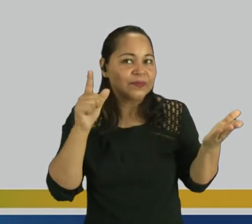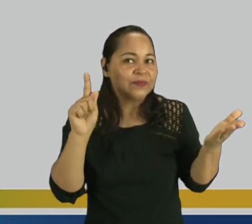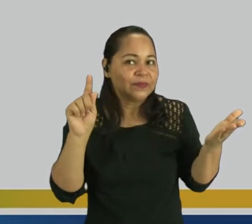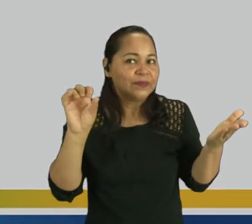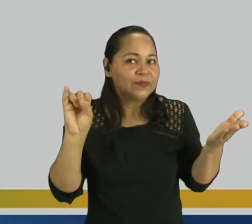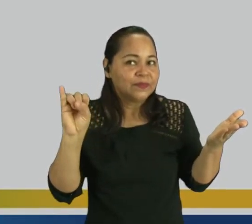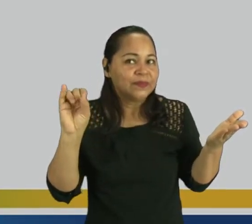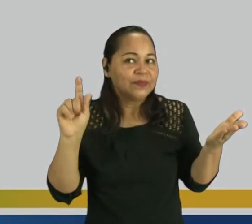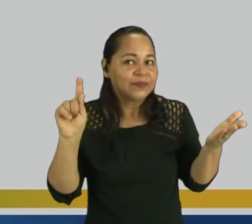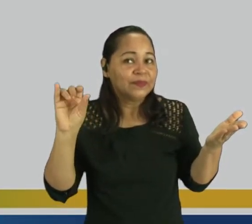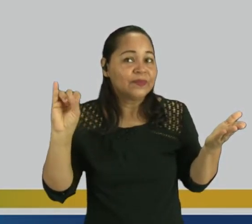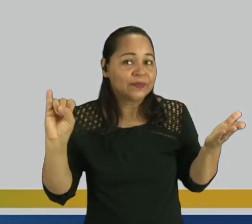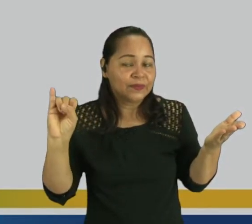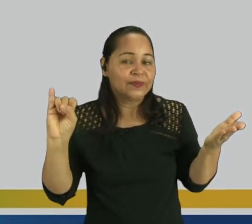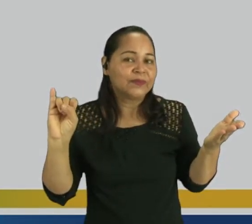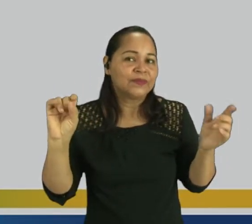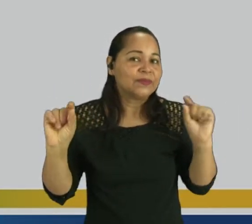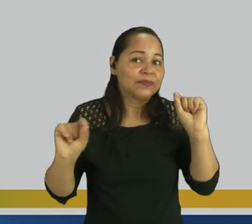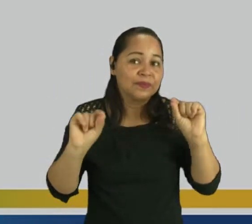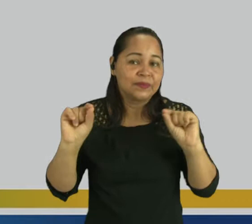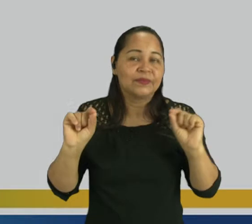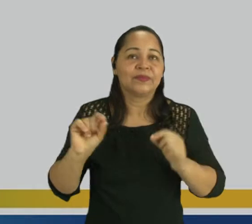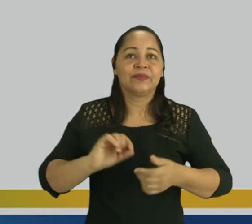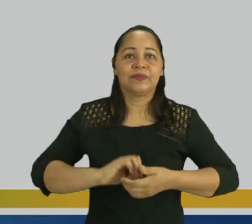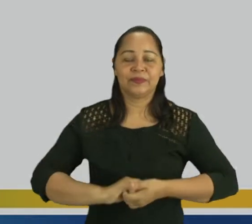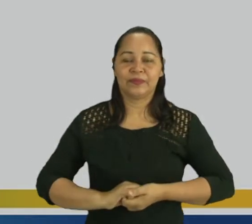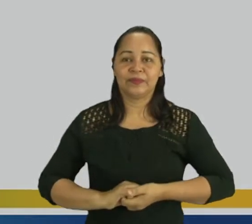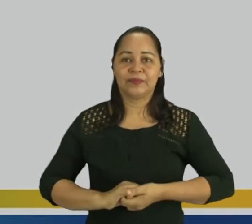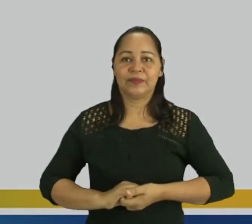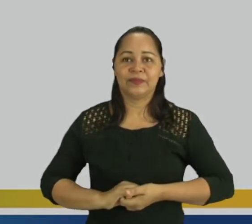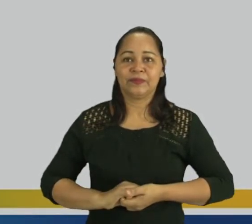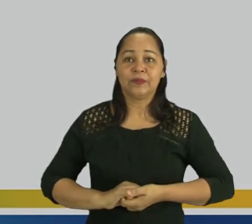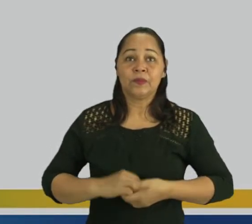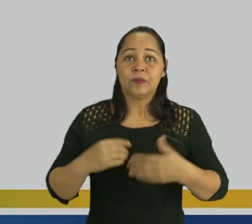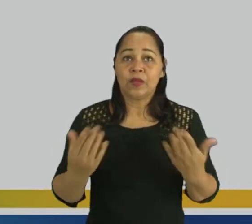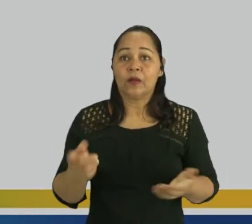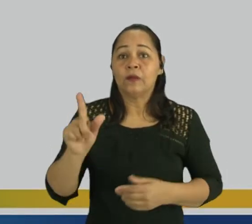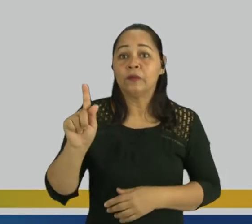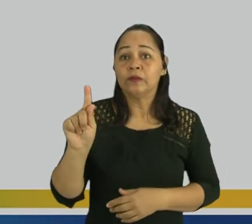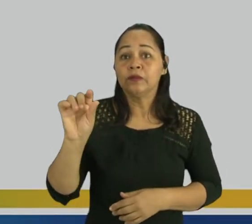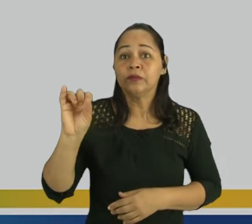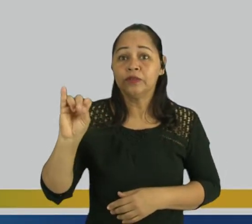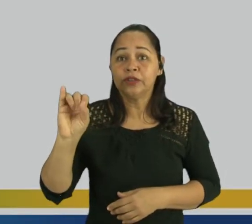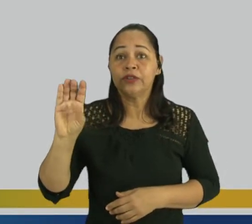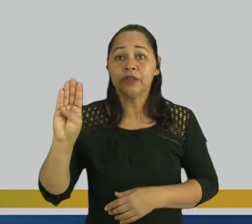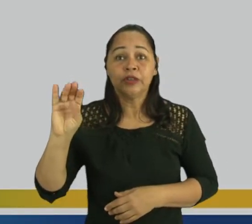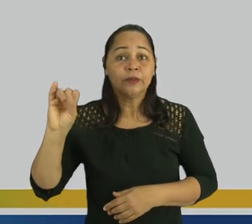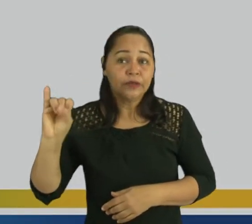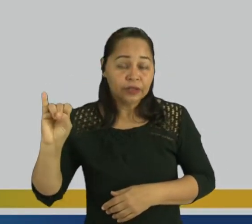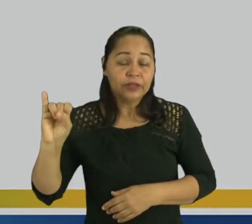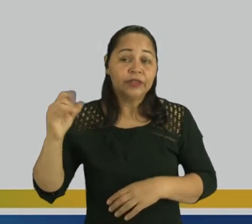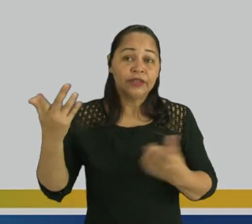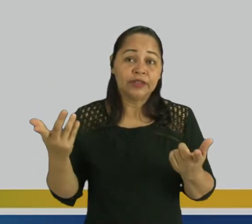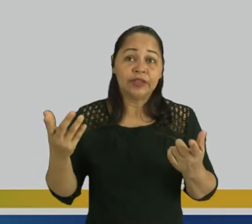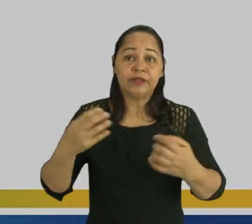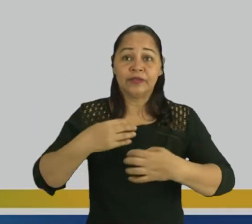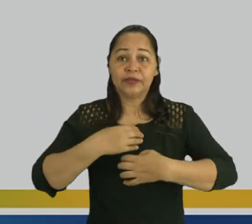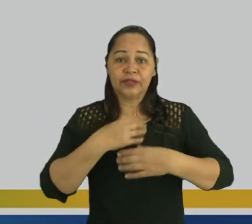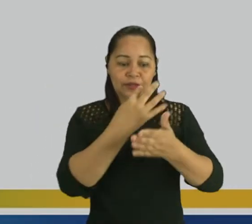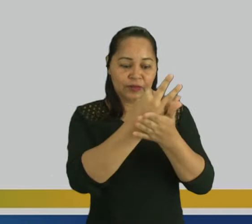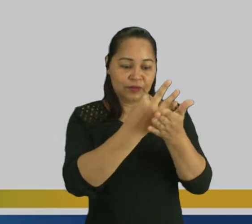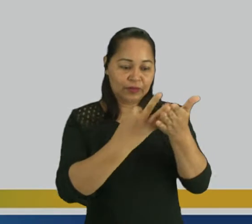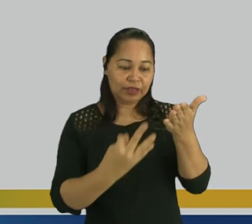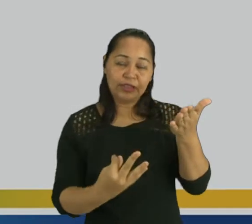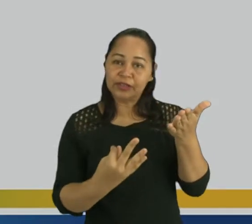Ó, aqui, ó, tirinhas. Aí, as tirinhas são uma forma